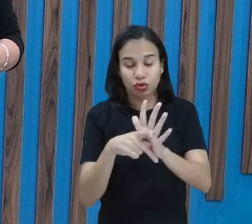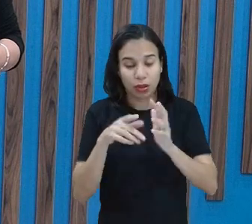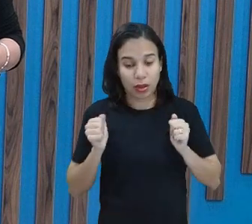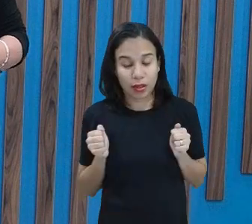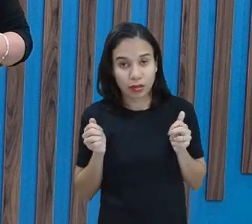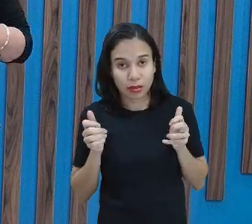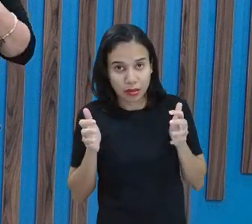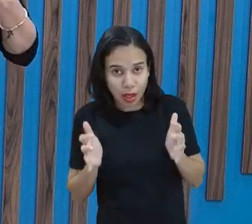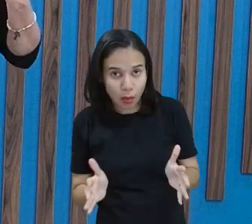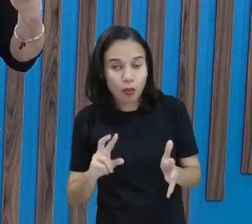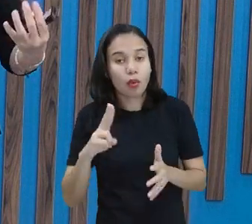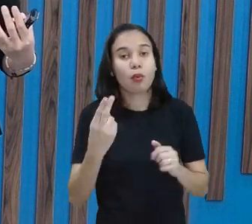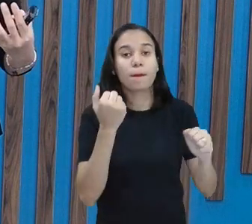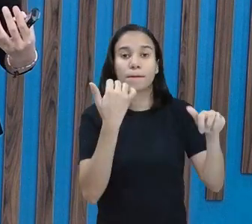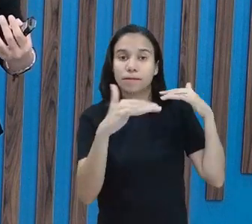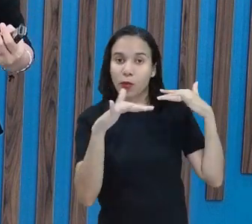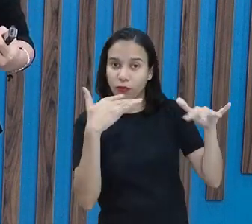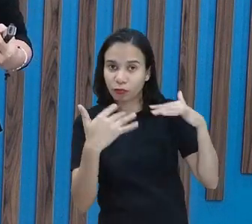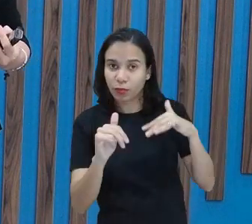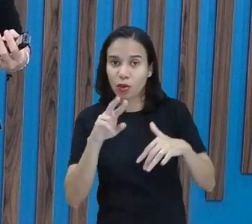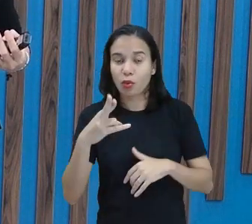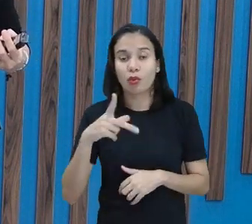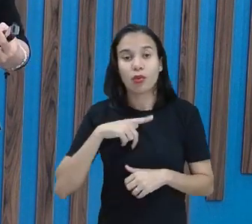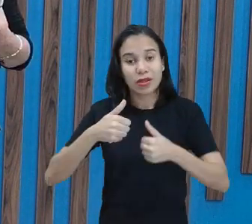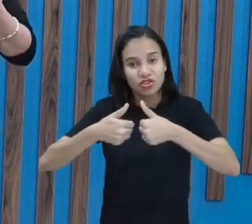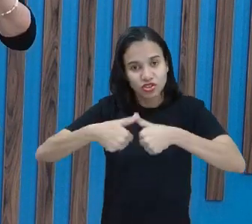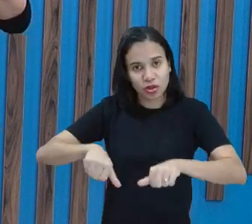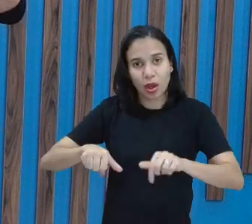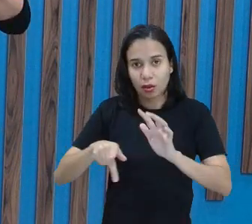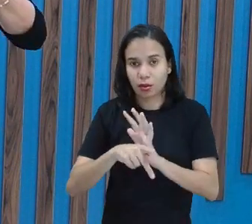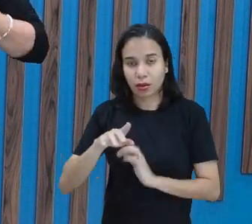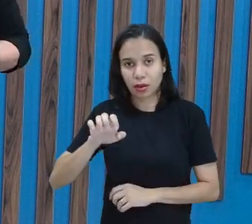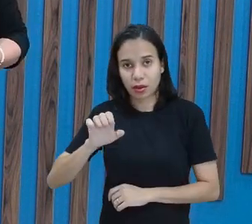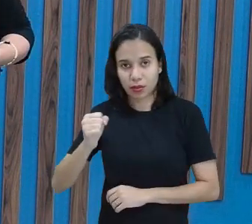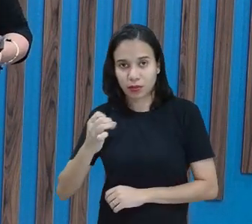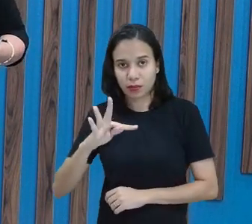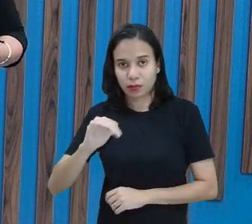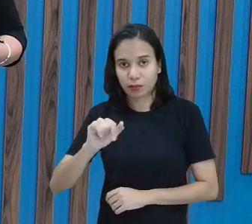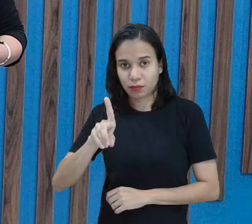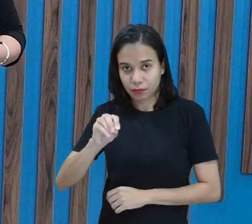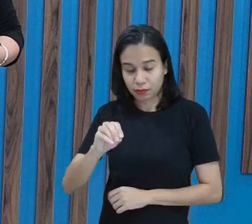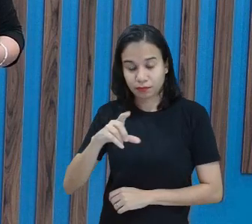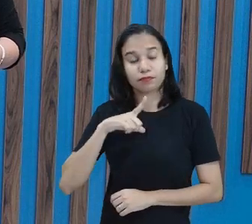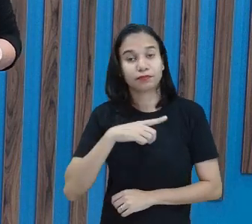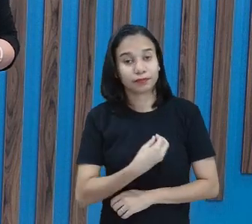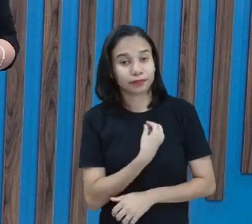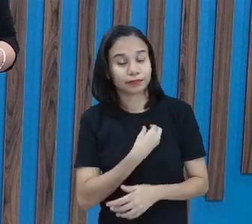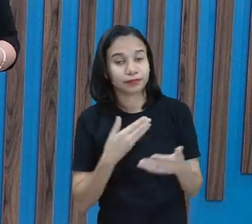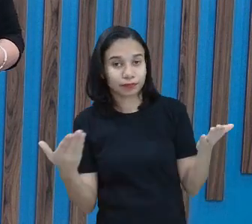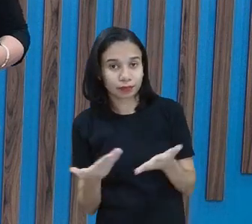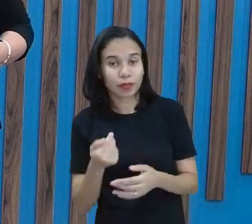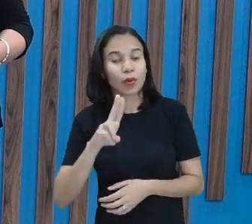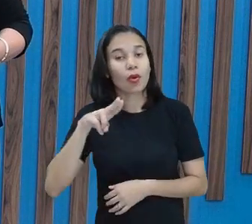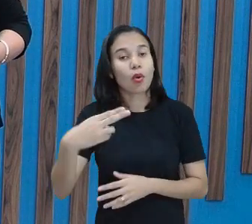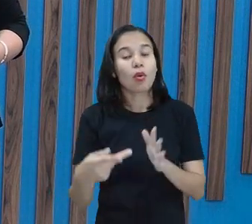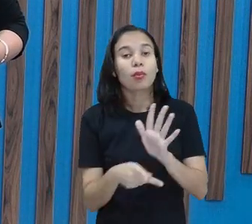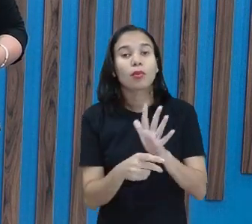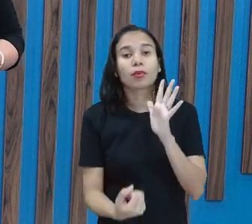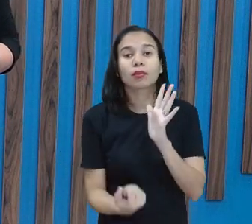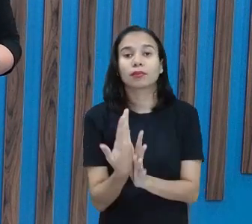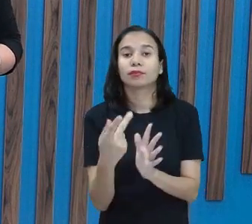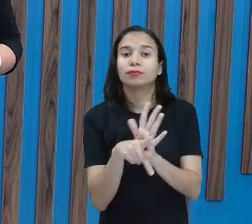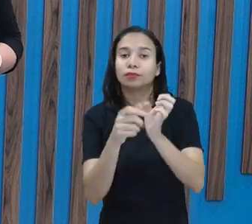ação, um movimento, um estado, como você se encontra em determinado momento, ou um fenômeno